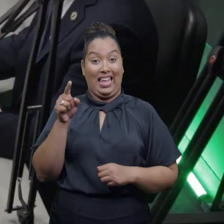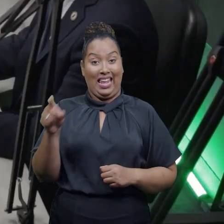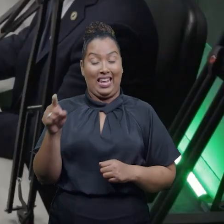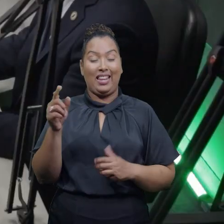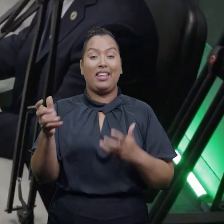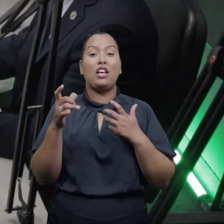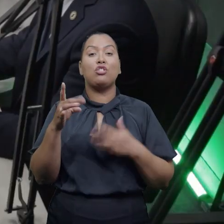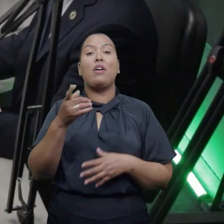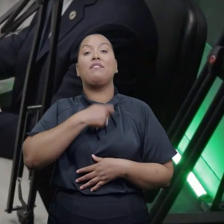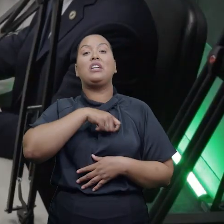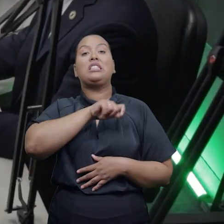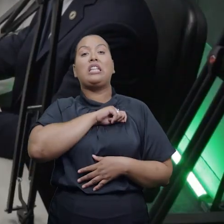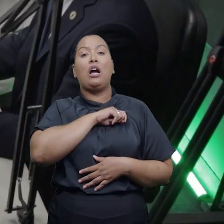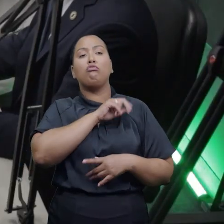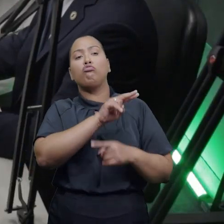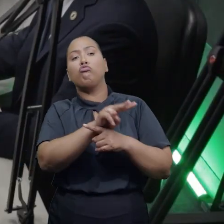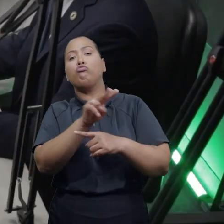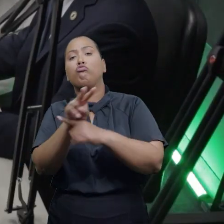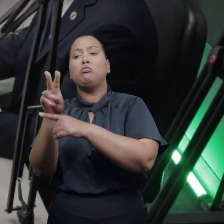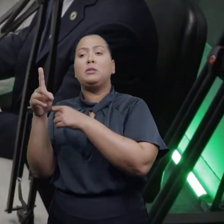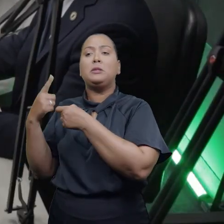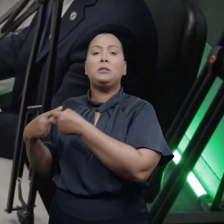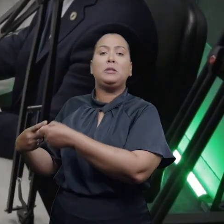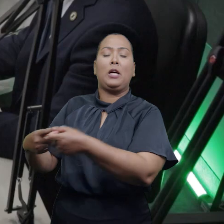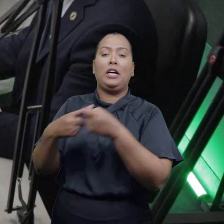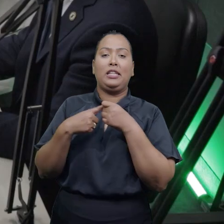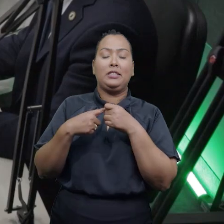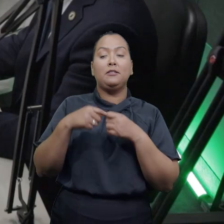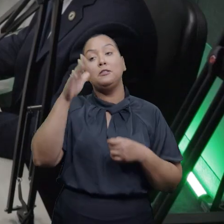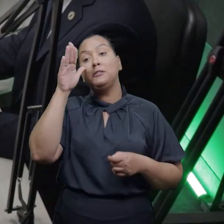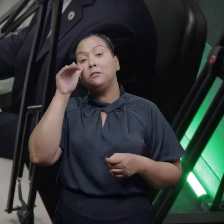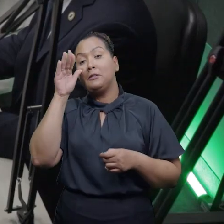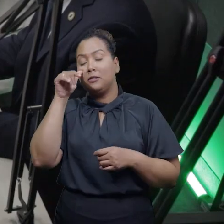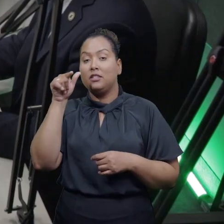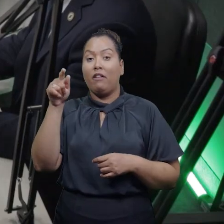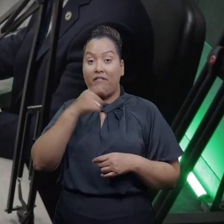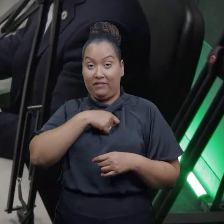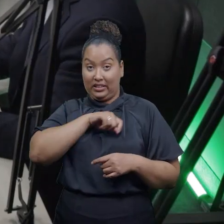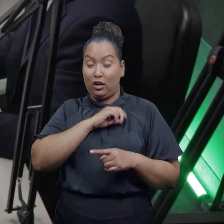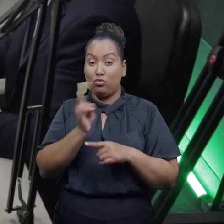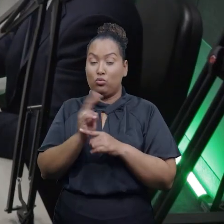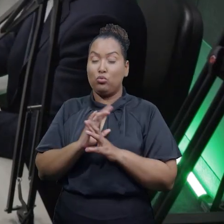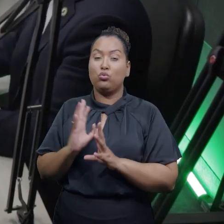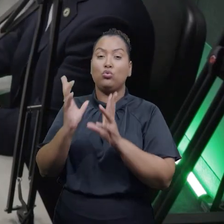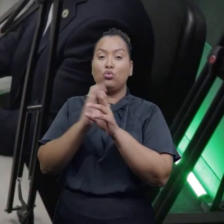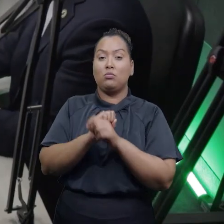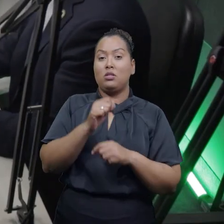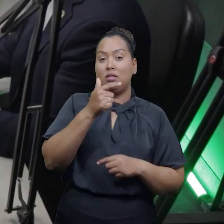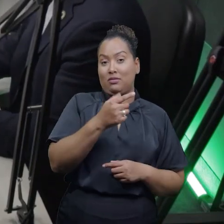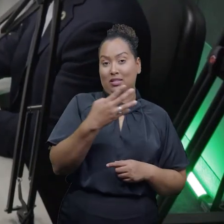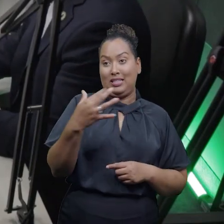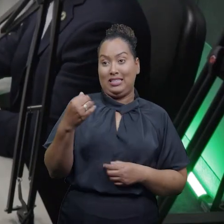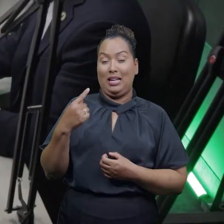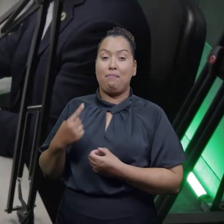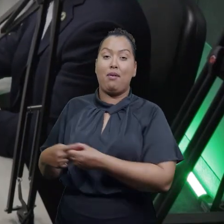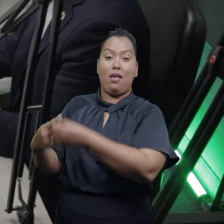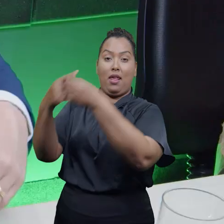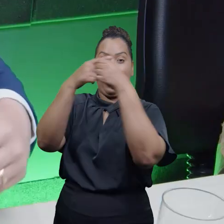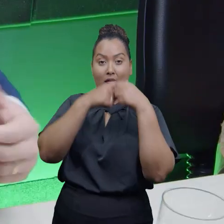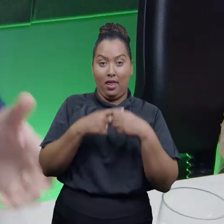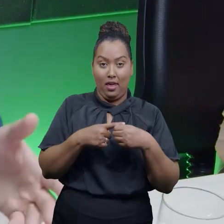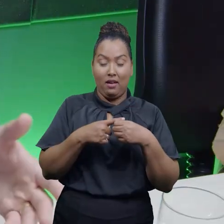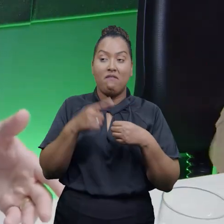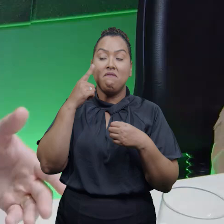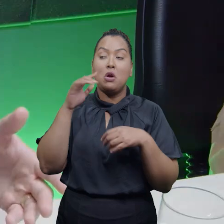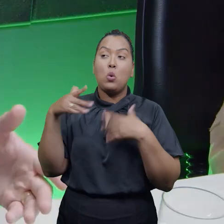por fiscalizar as políticas públicas municipais como um todo, né? Agora, claro, nós temos que fiscalizar dos 246 municípios